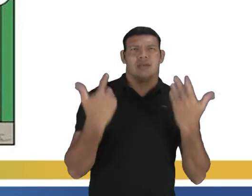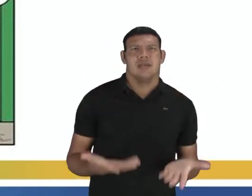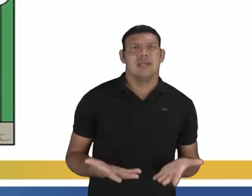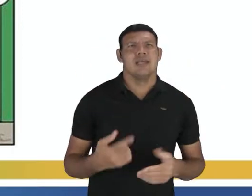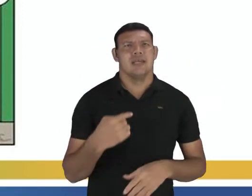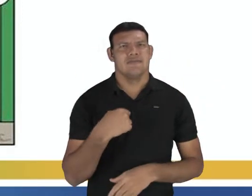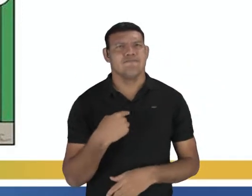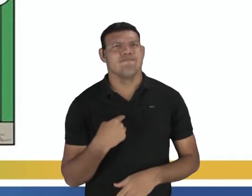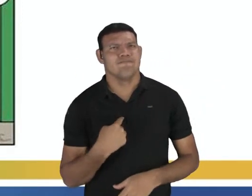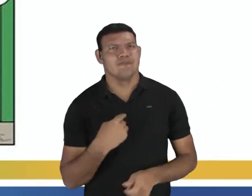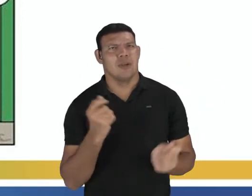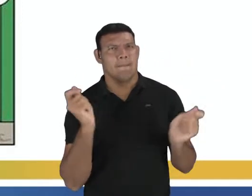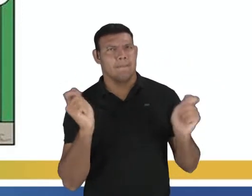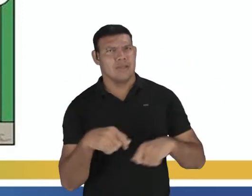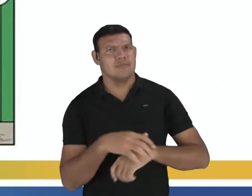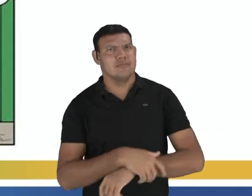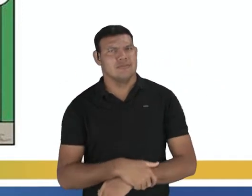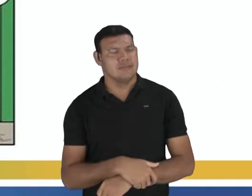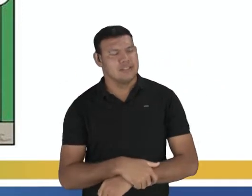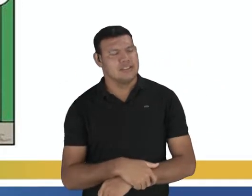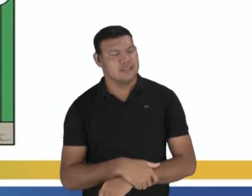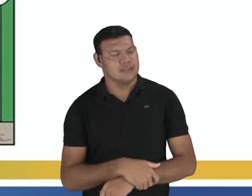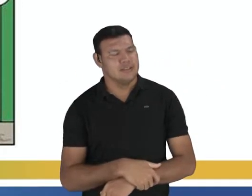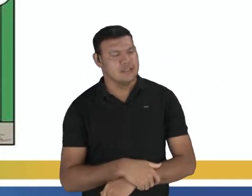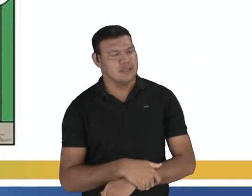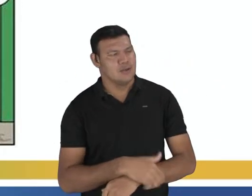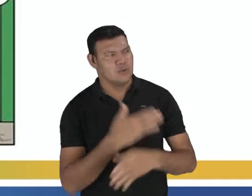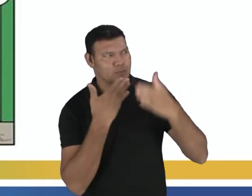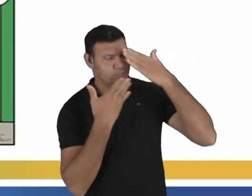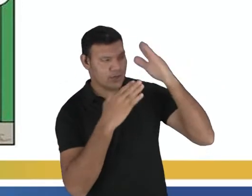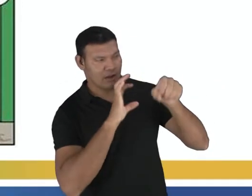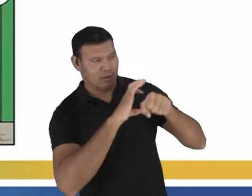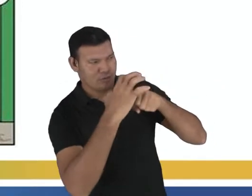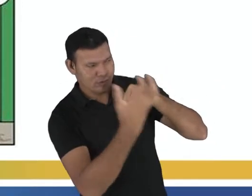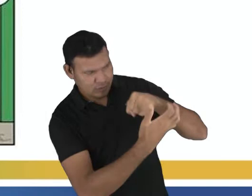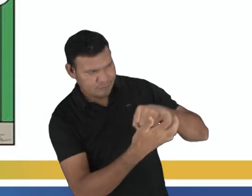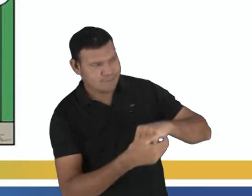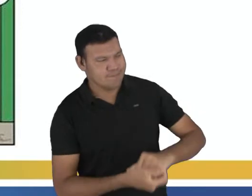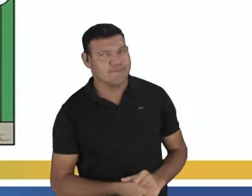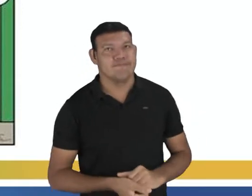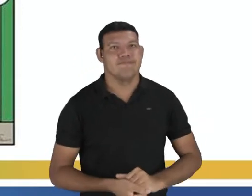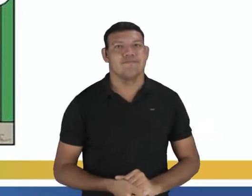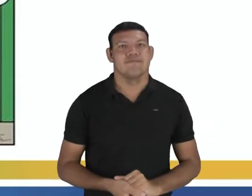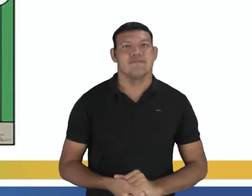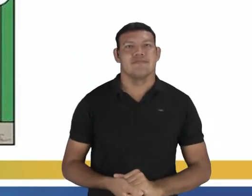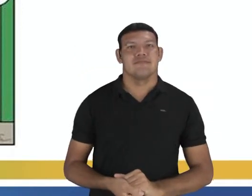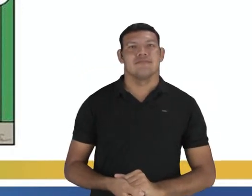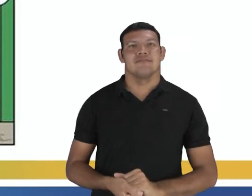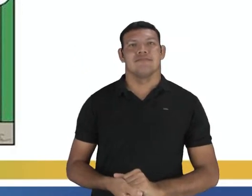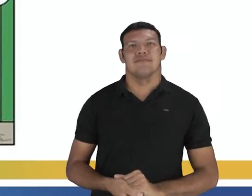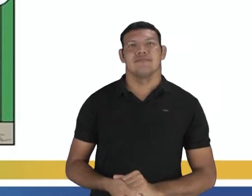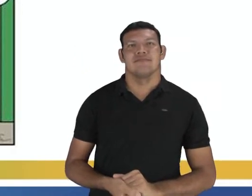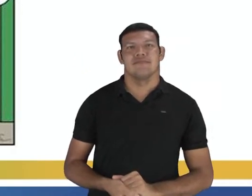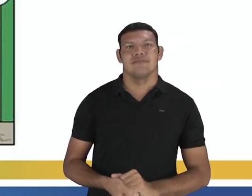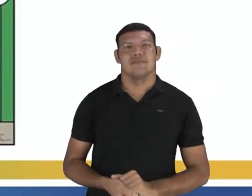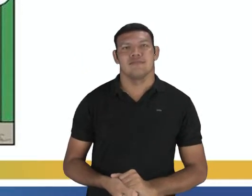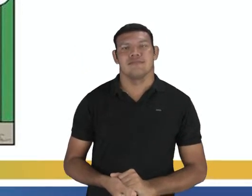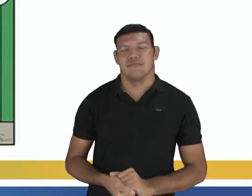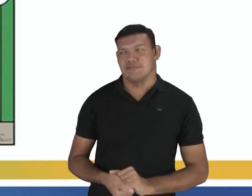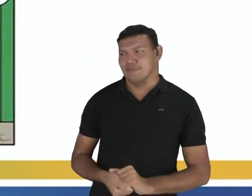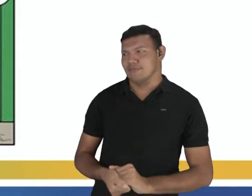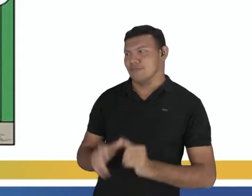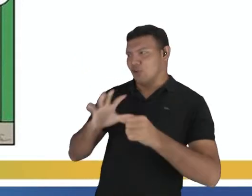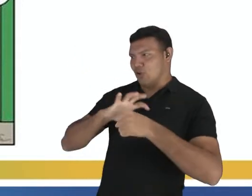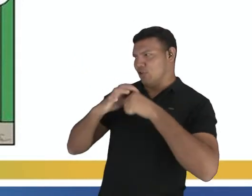que eu vou ter de agradecer a esse vírus por isso? Aí você tem outro personagem, né, que aparece e ele diz, olha,